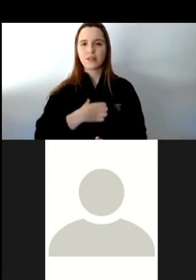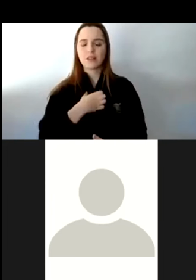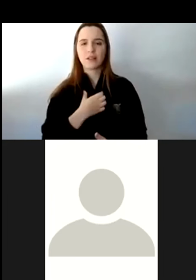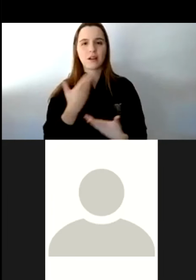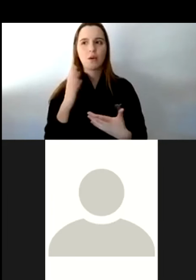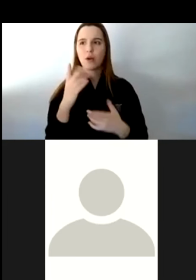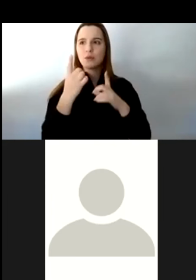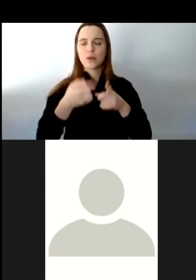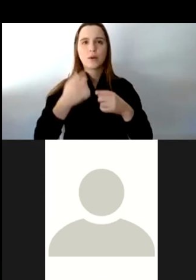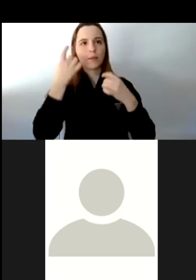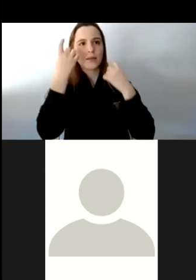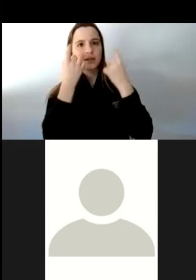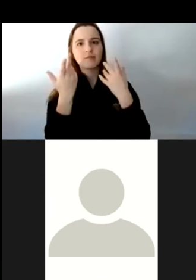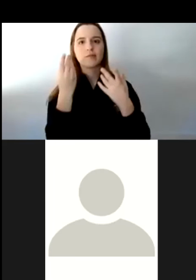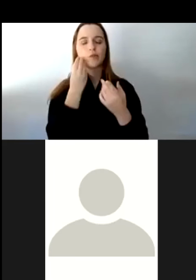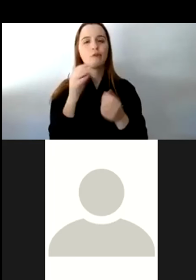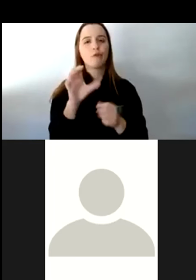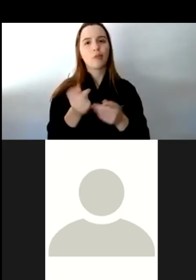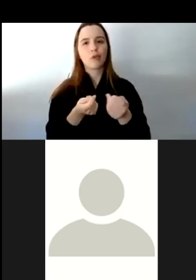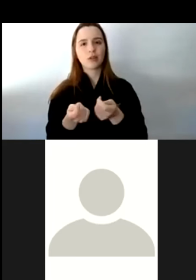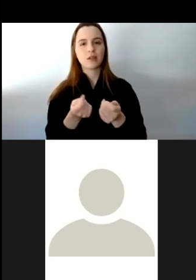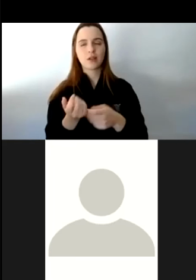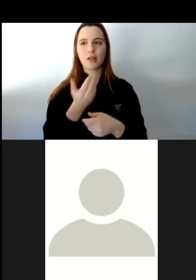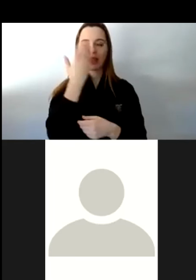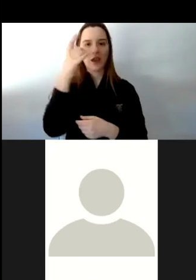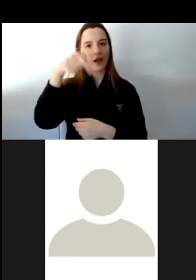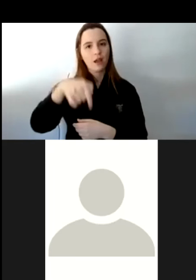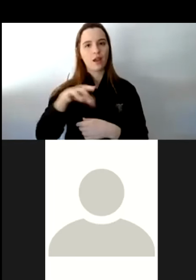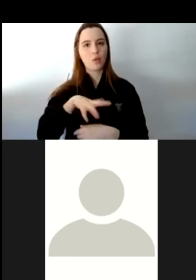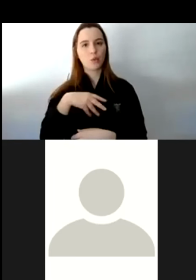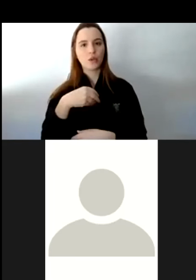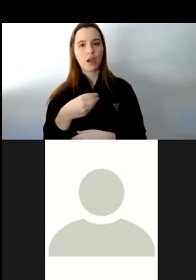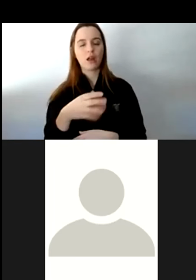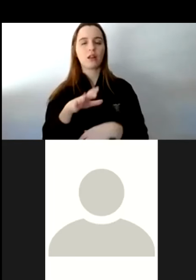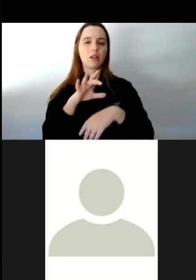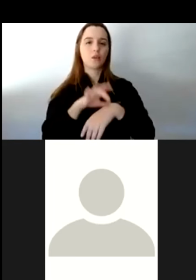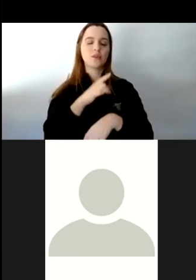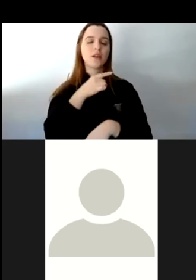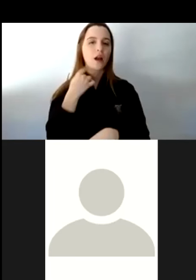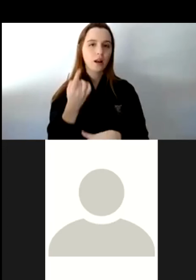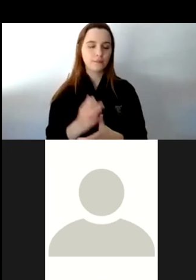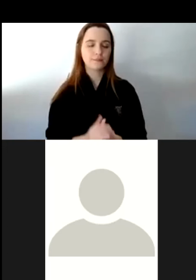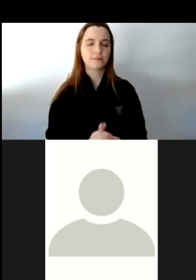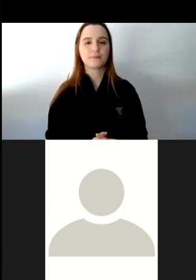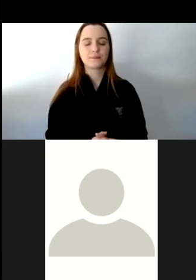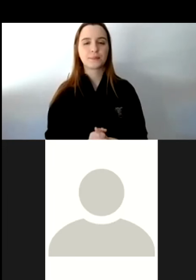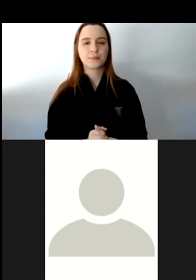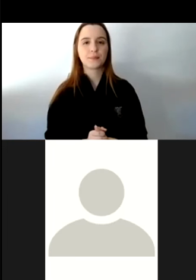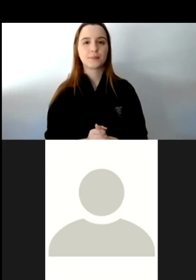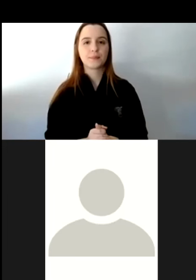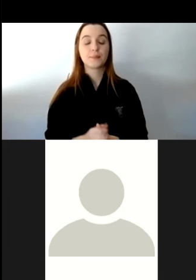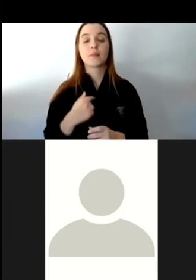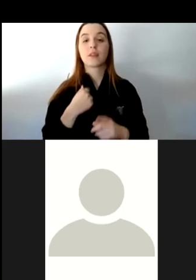na organização deste Dia Mundial das Doenças Raras. E começaria